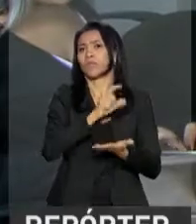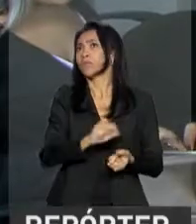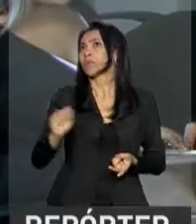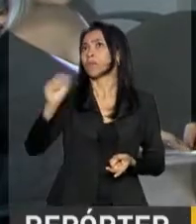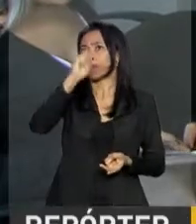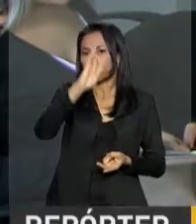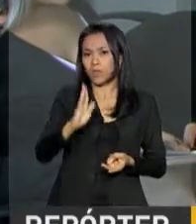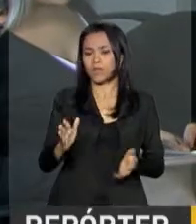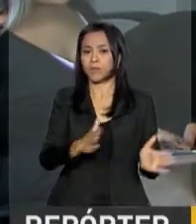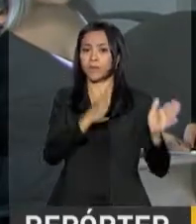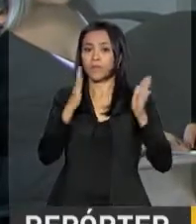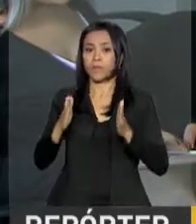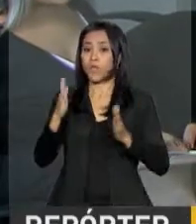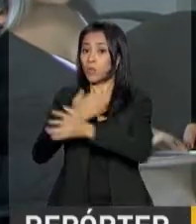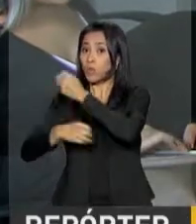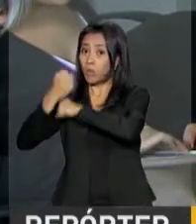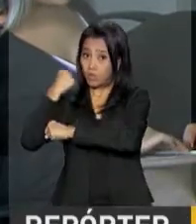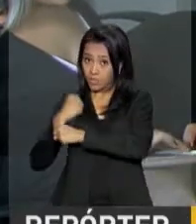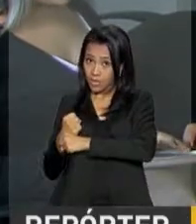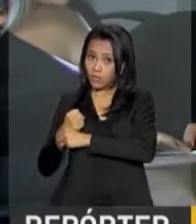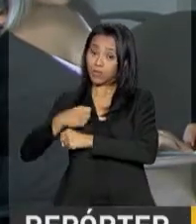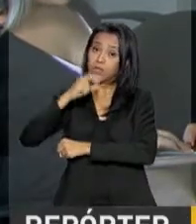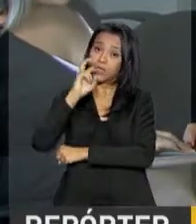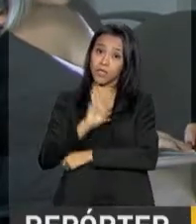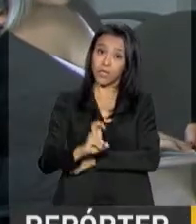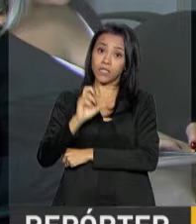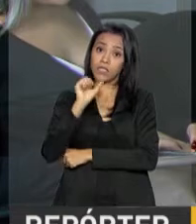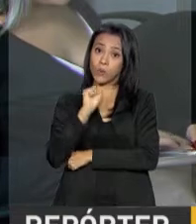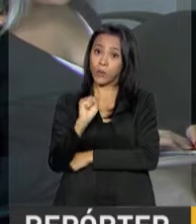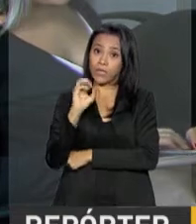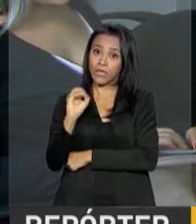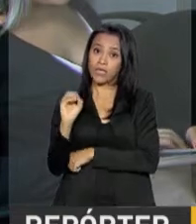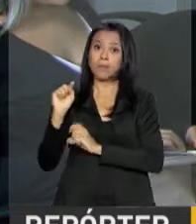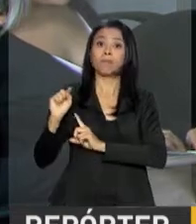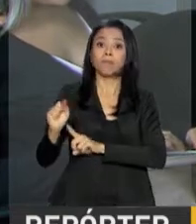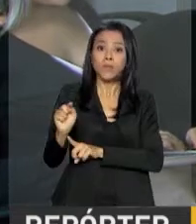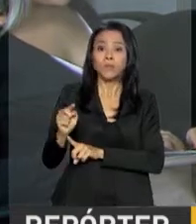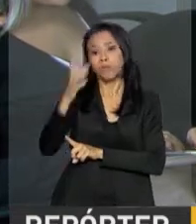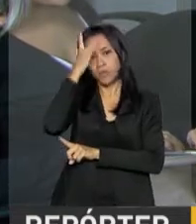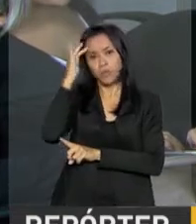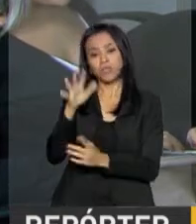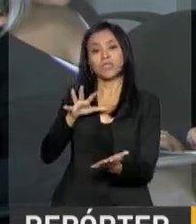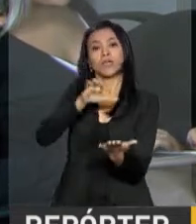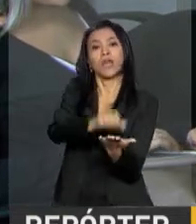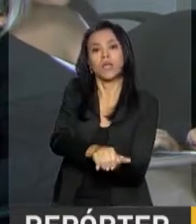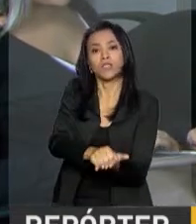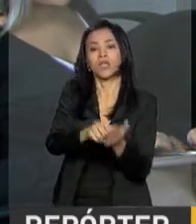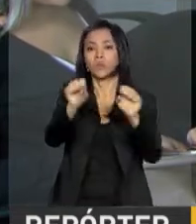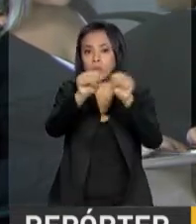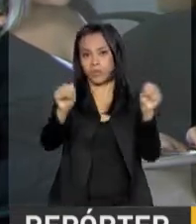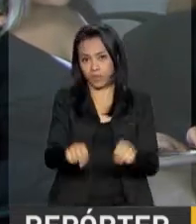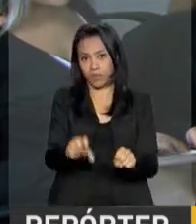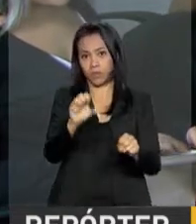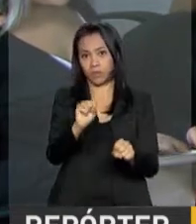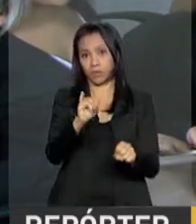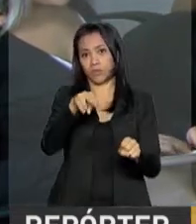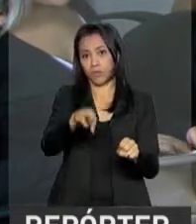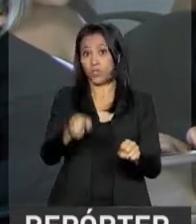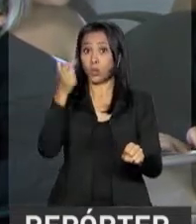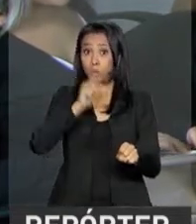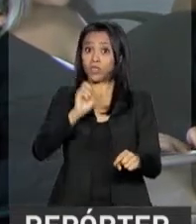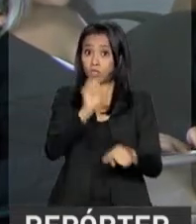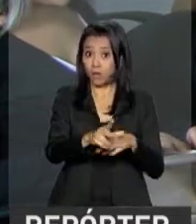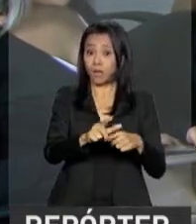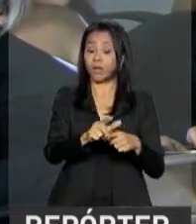todo ano passado quase 580 mil trabalhadores cadastrados no sine conseguir emprego enquanto que